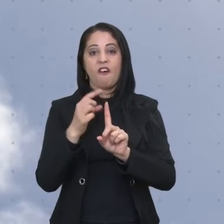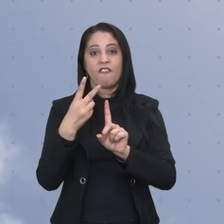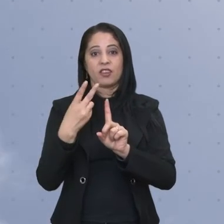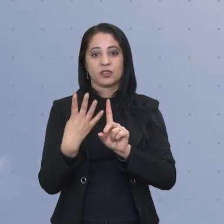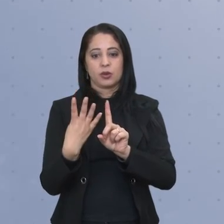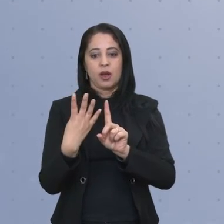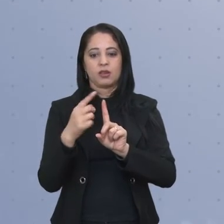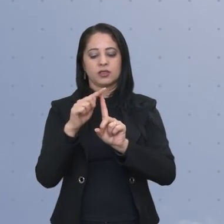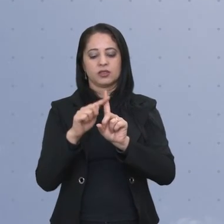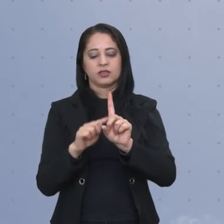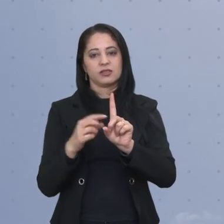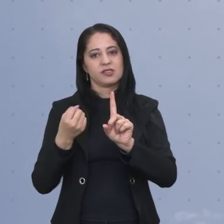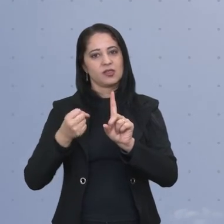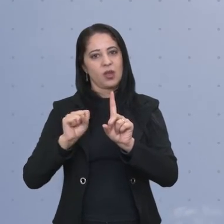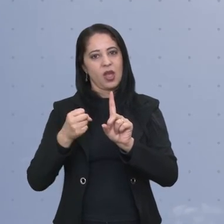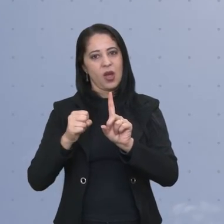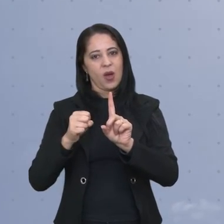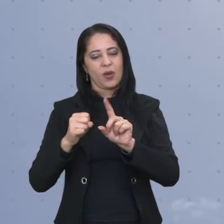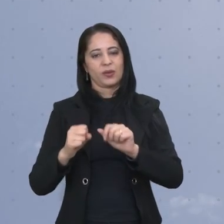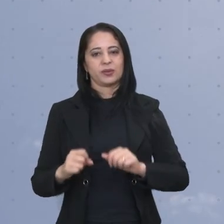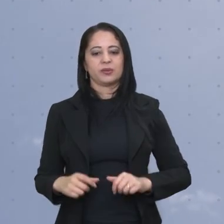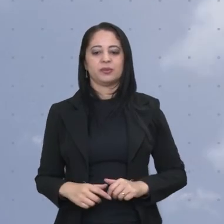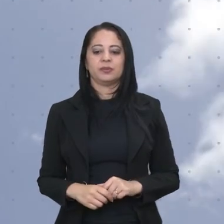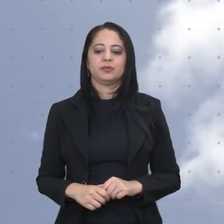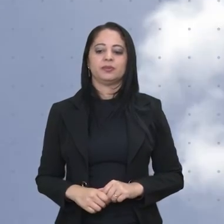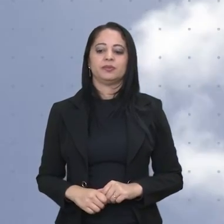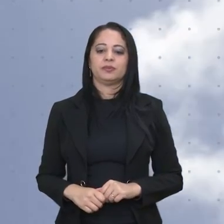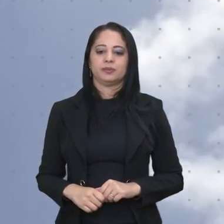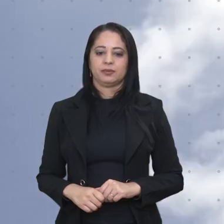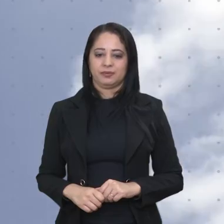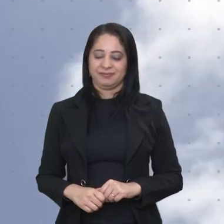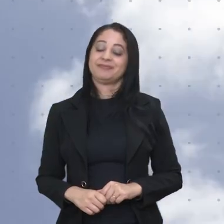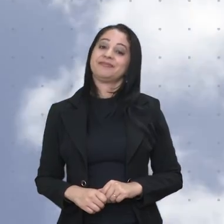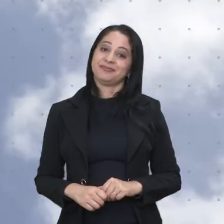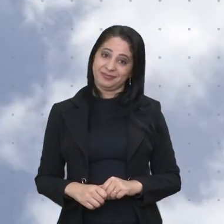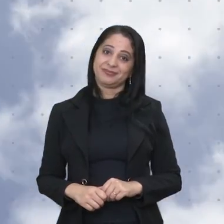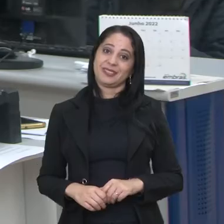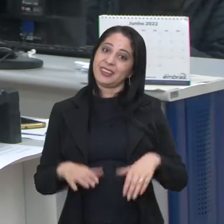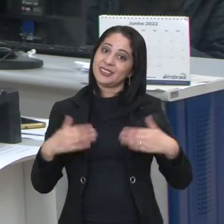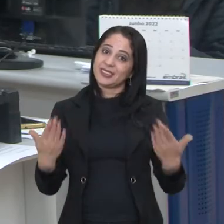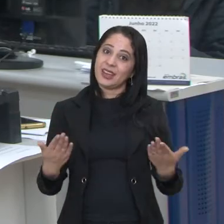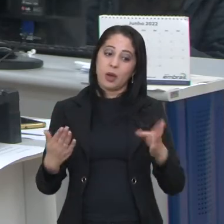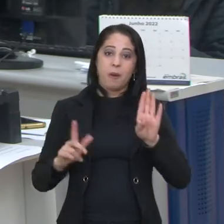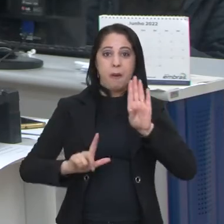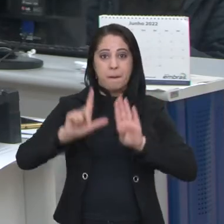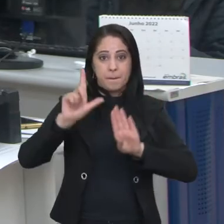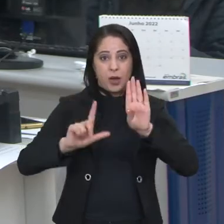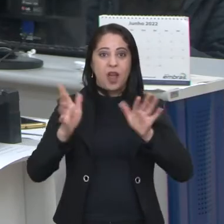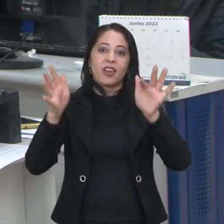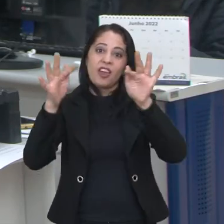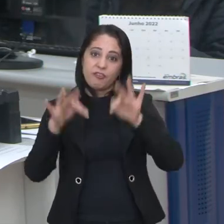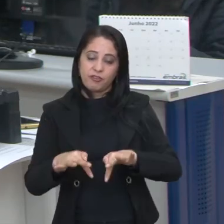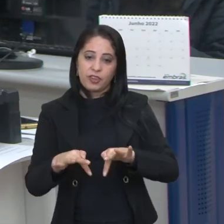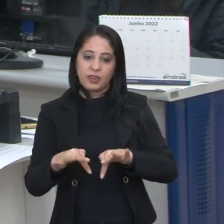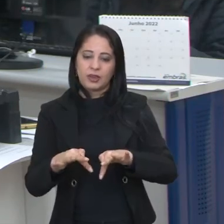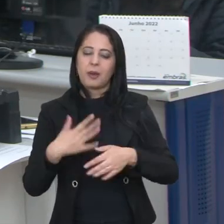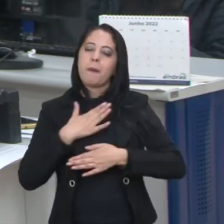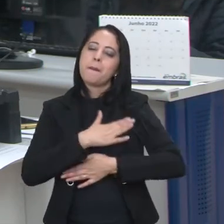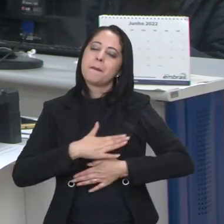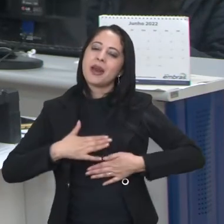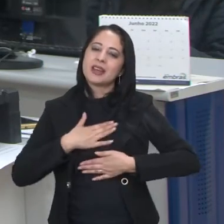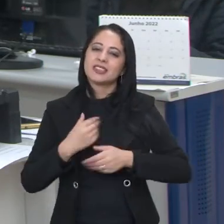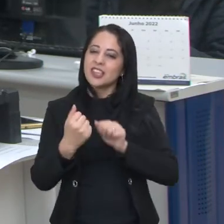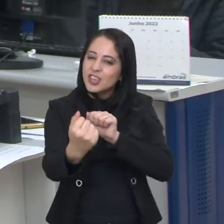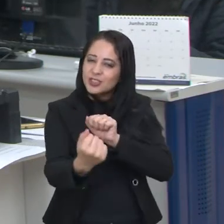A temperatura máxima é de 24 graus e a mínima 8. Bom, então é isso. O nosso jornal fica